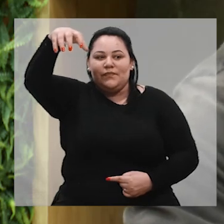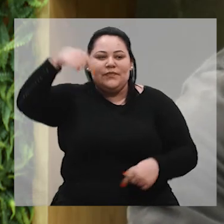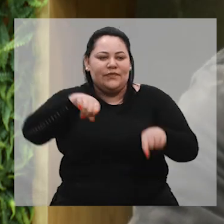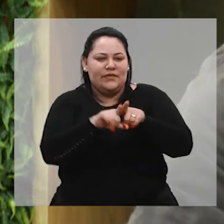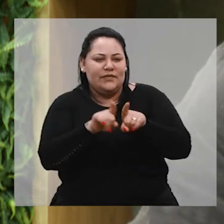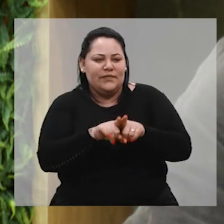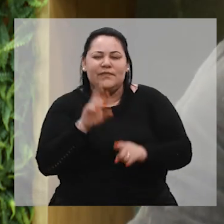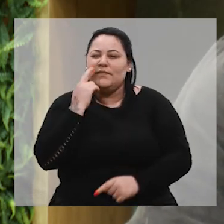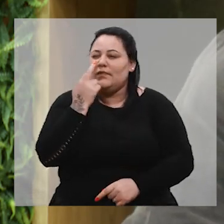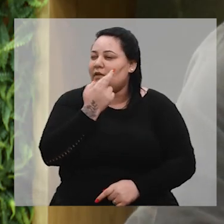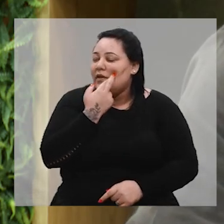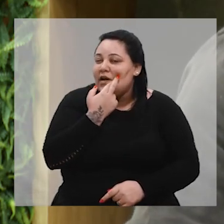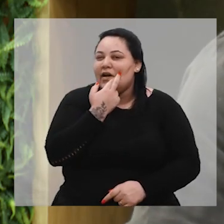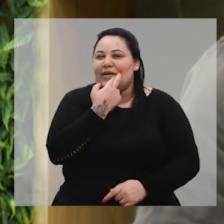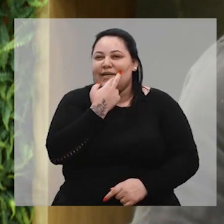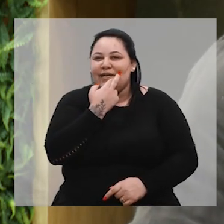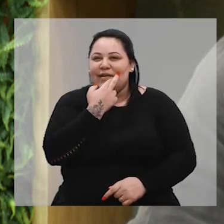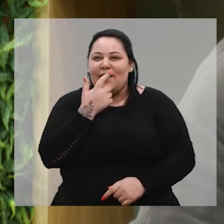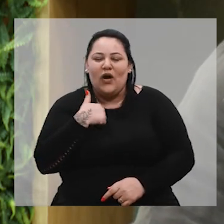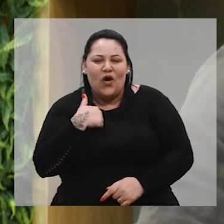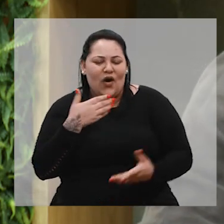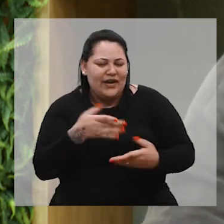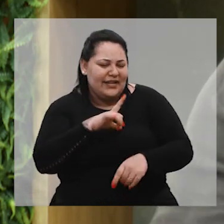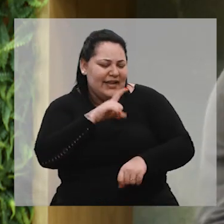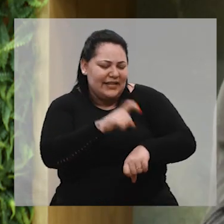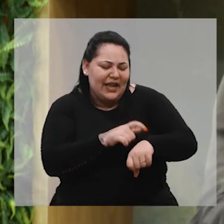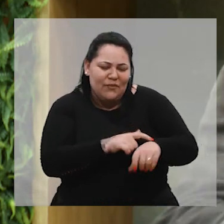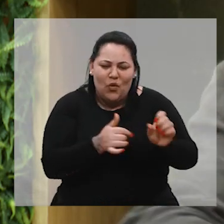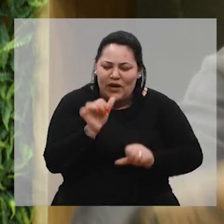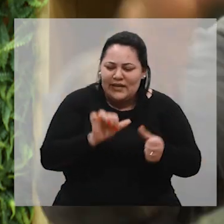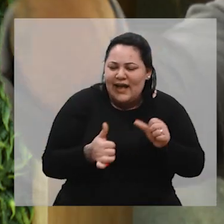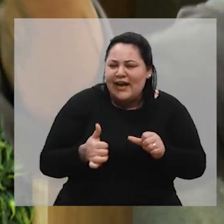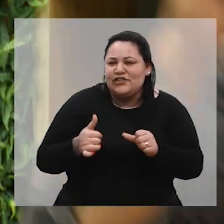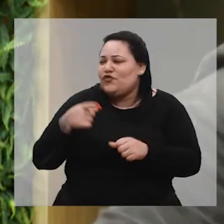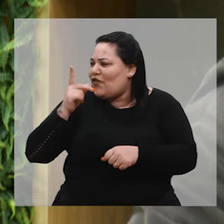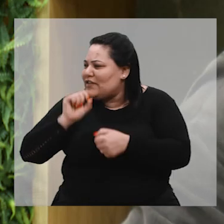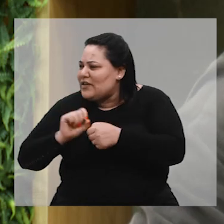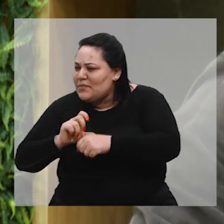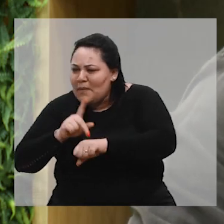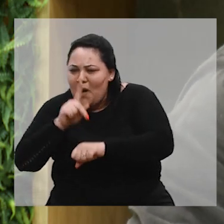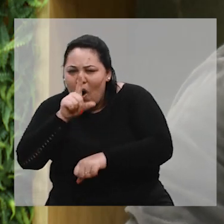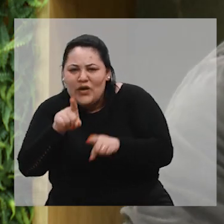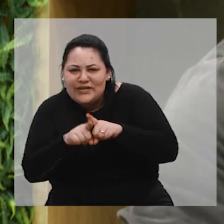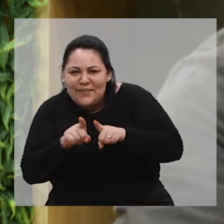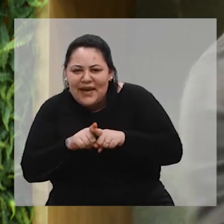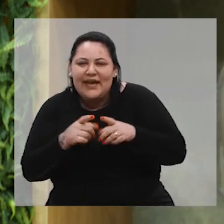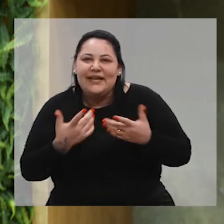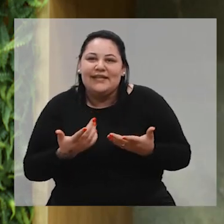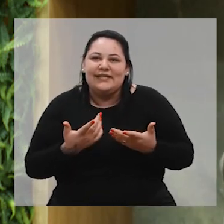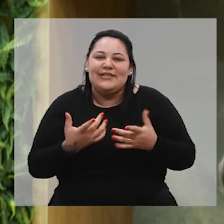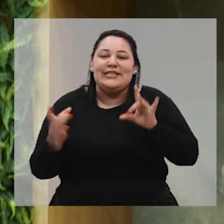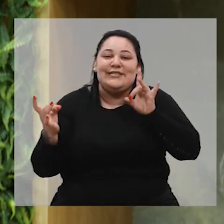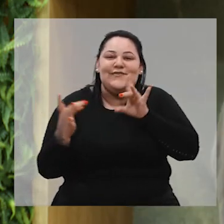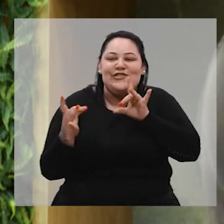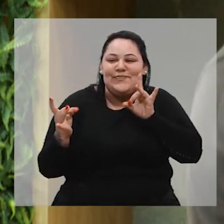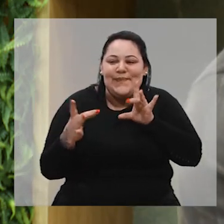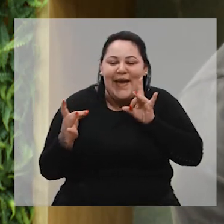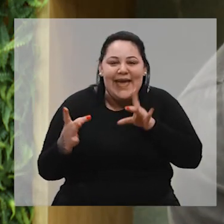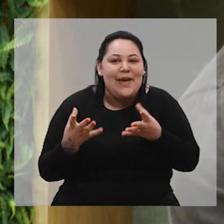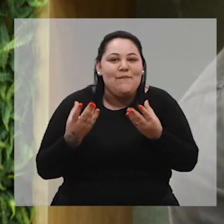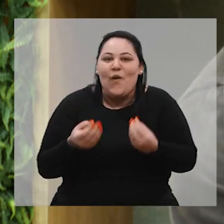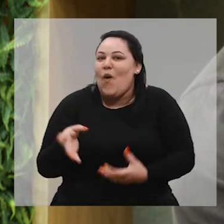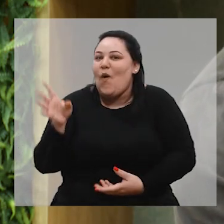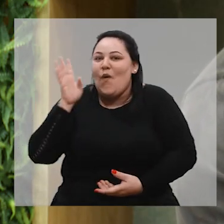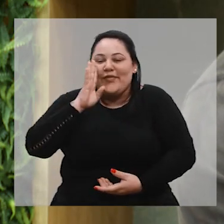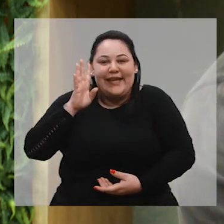de Roraima, dizendo, olha, ganhei tempo, ganhei qualidade, agora estou com tempo para poder fazer uma pós-graduação, estou com tempo para fazer aula de música.